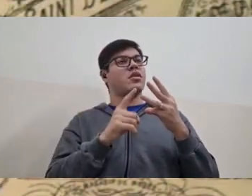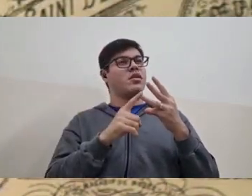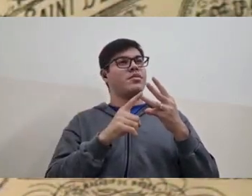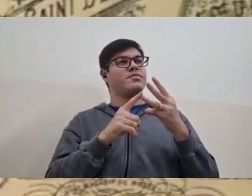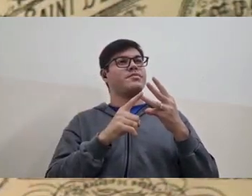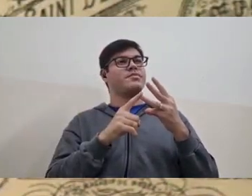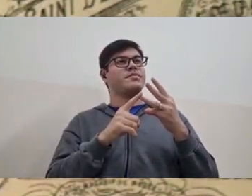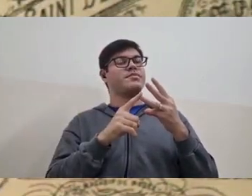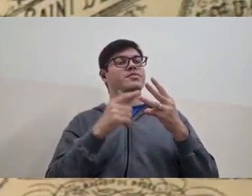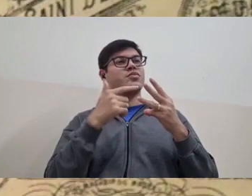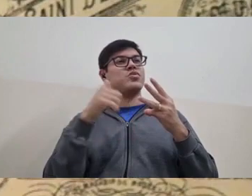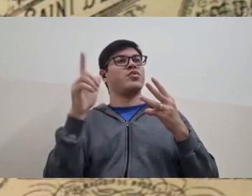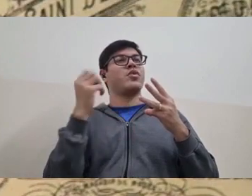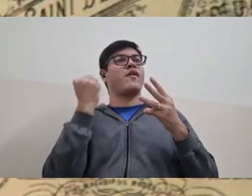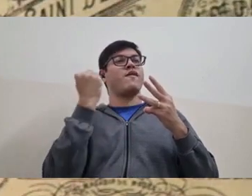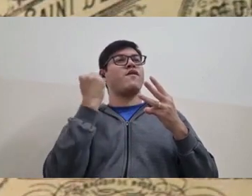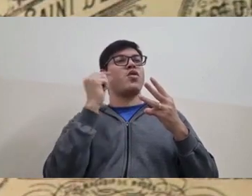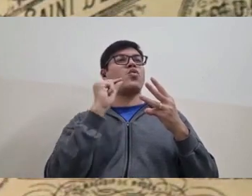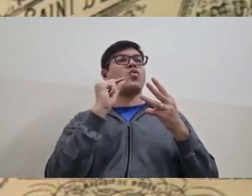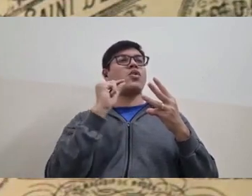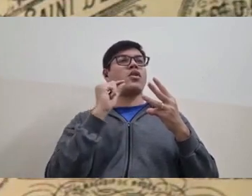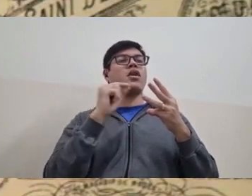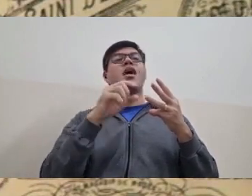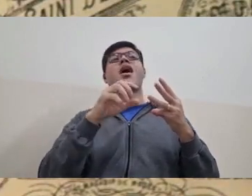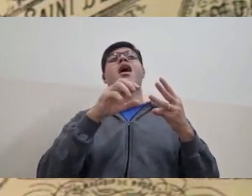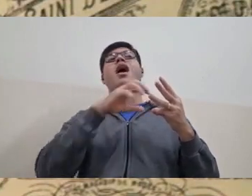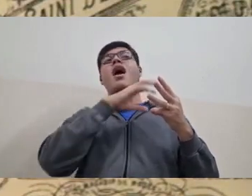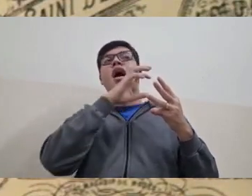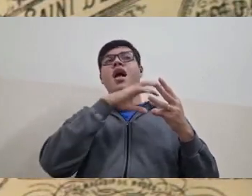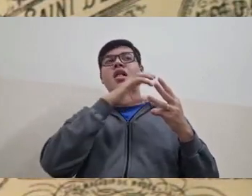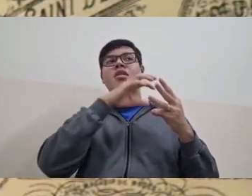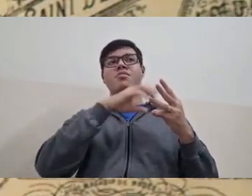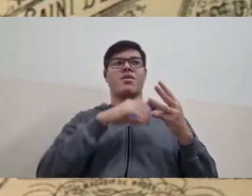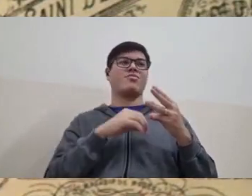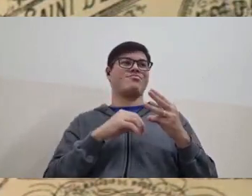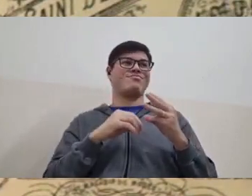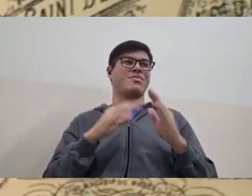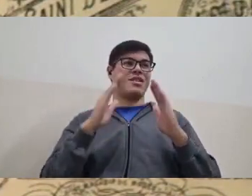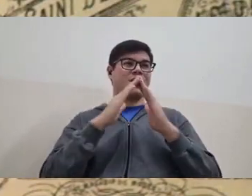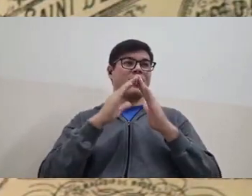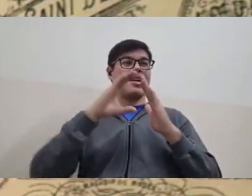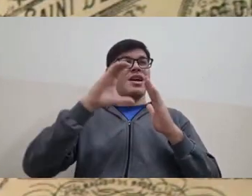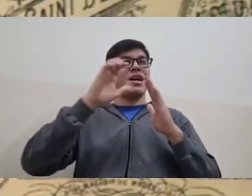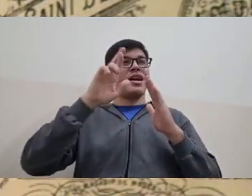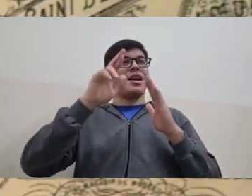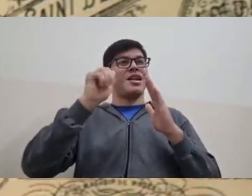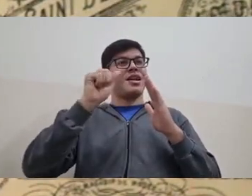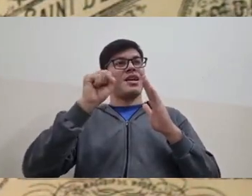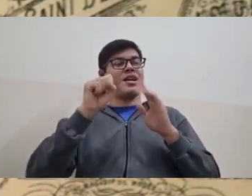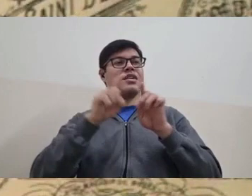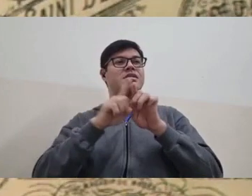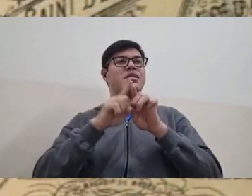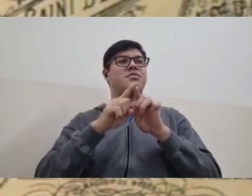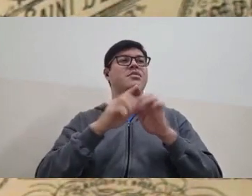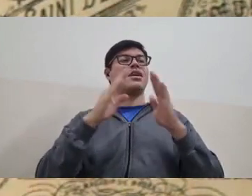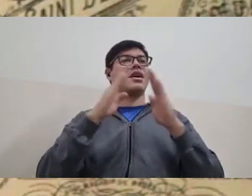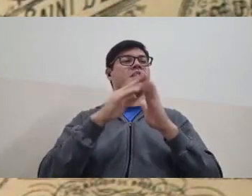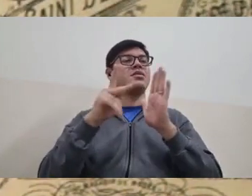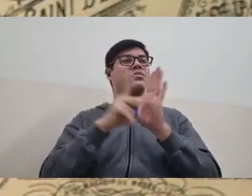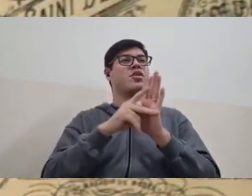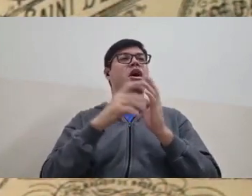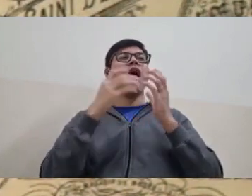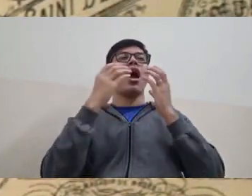eu costumo falar que tem um outro braço forte que é a causa animal. O Canil e o CRAS estão lá com a gente